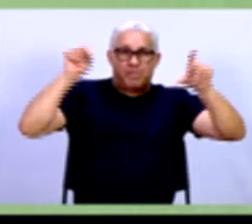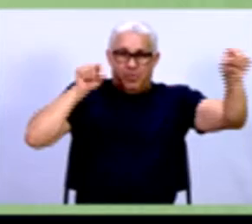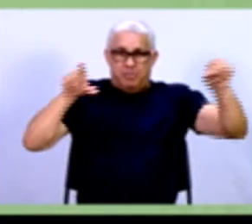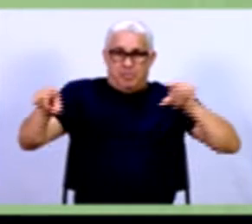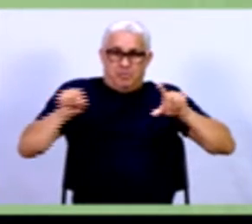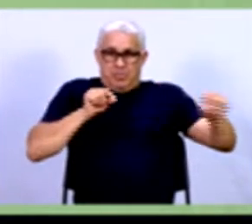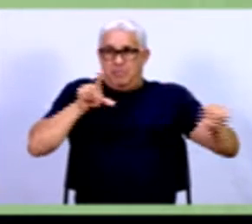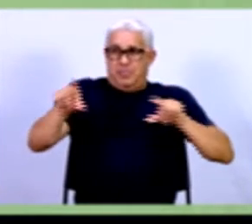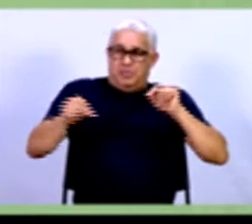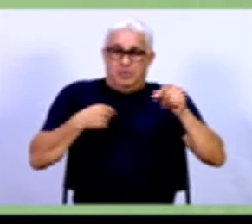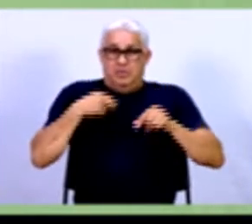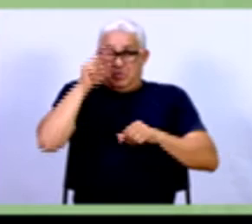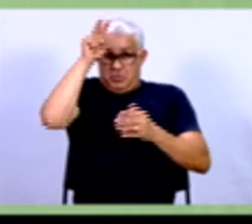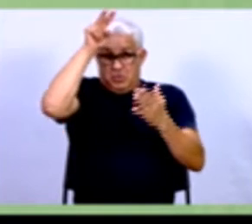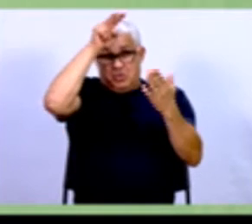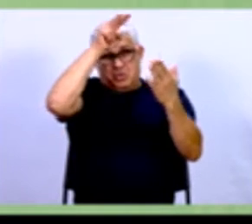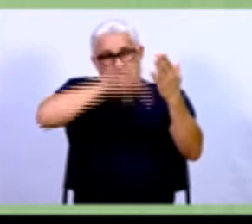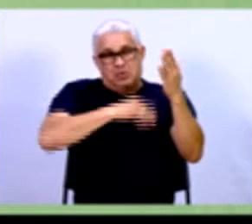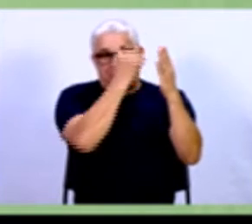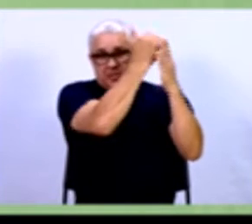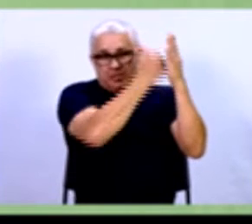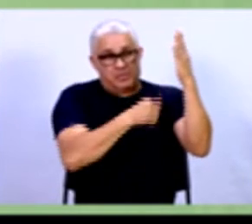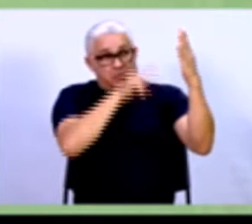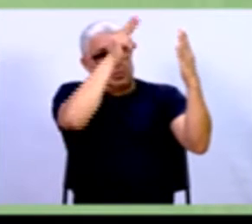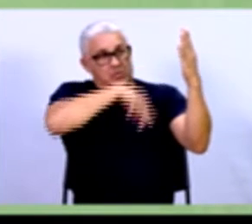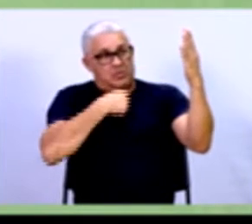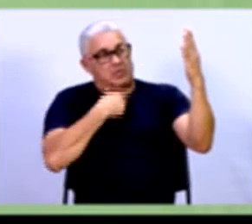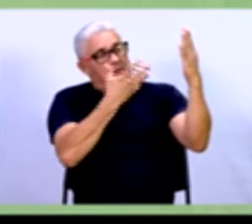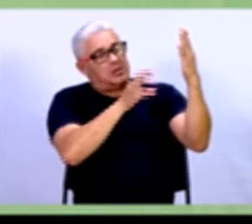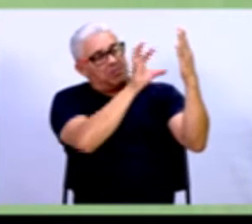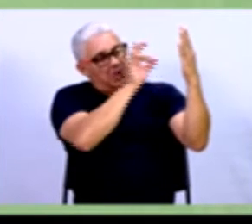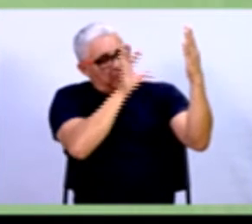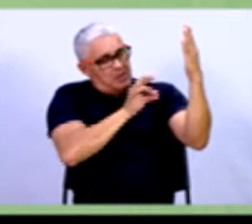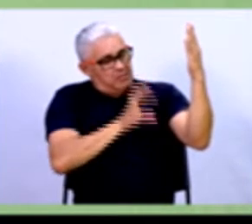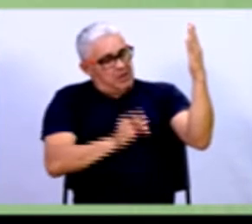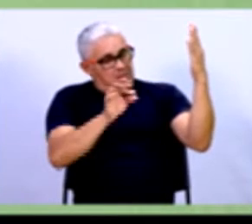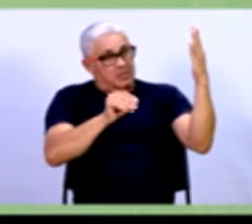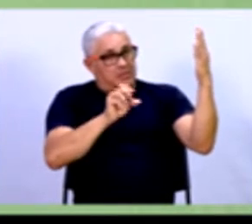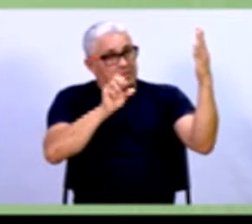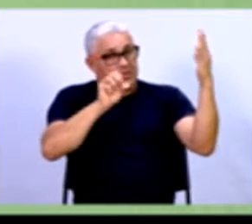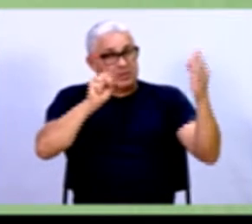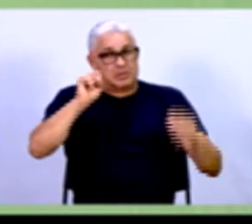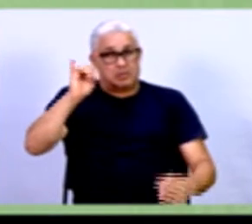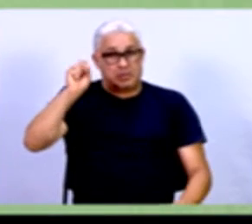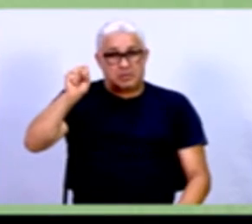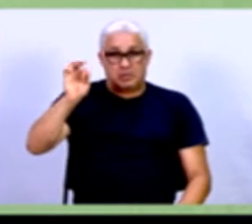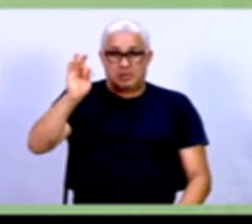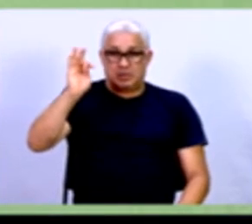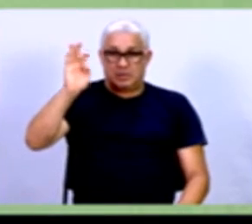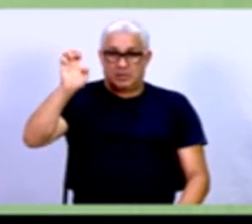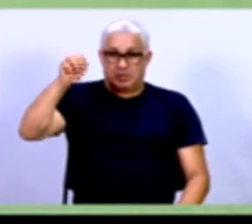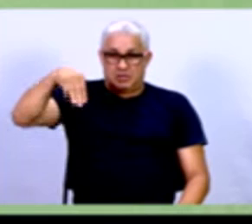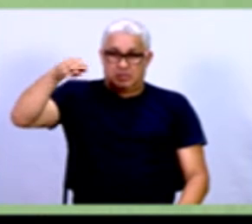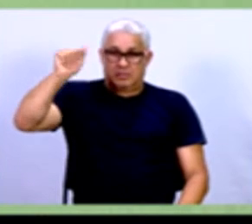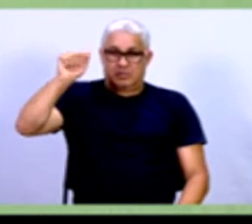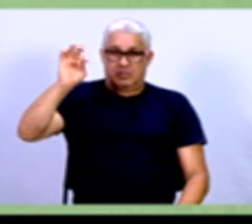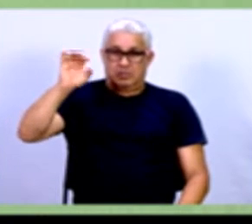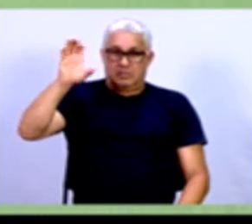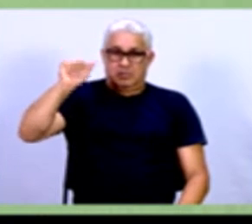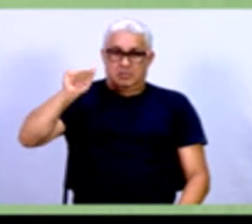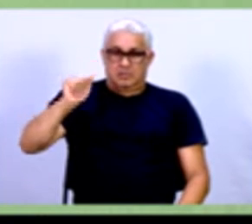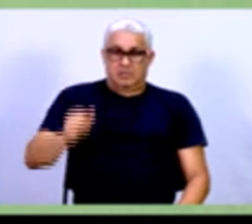perguntar olhando lá na minha relação. Então, isso aqui eu estou sendo sistemática, tá? Amostragem